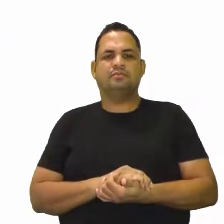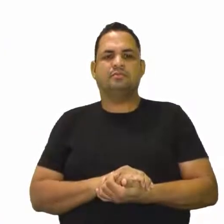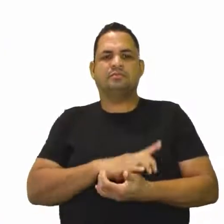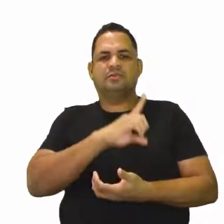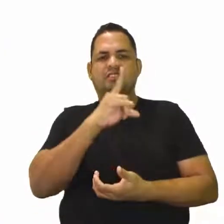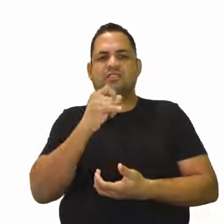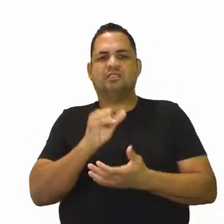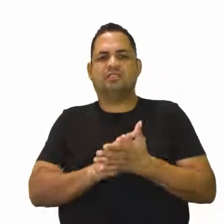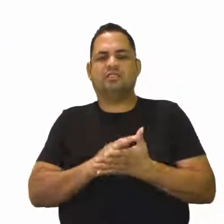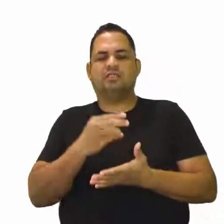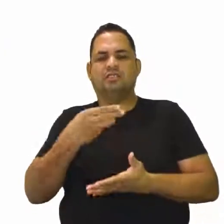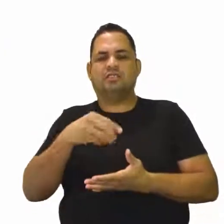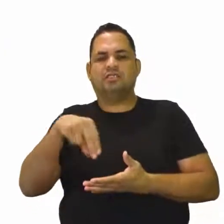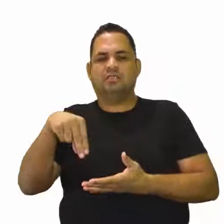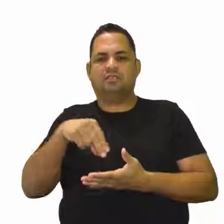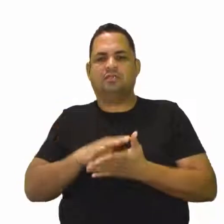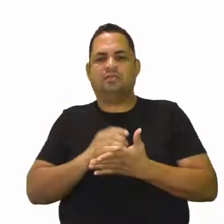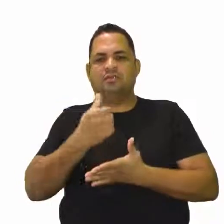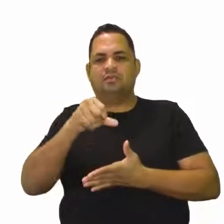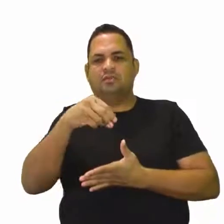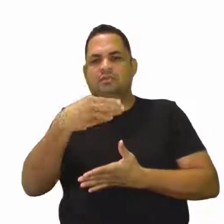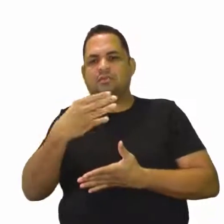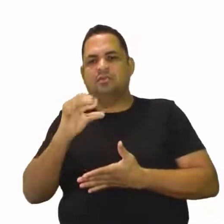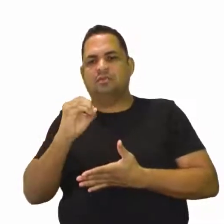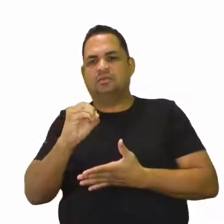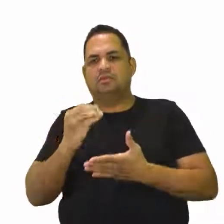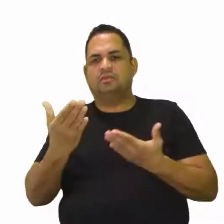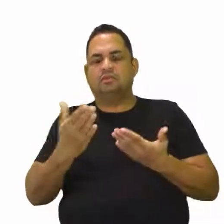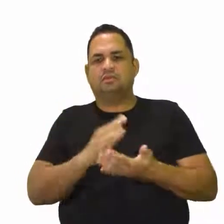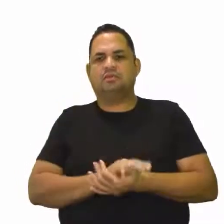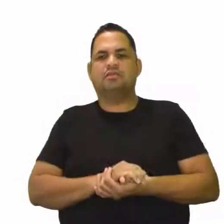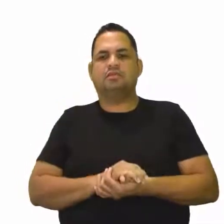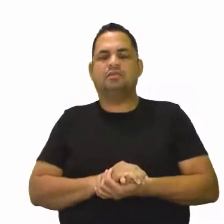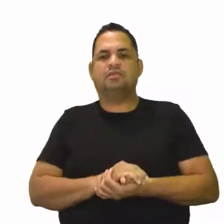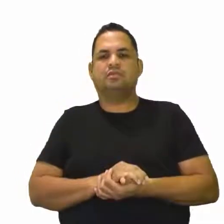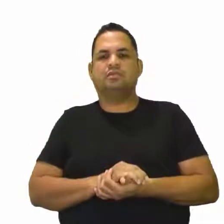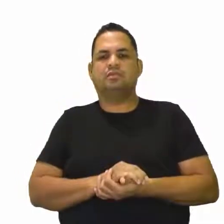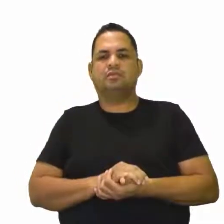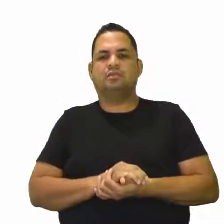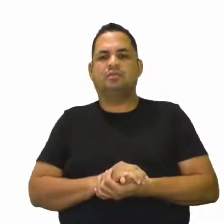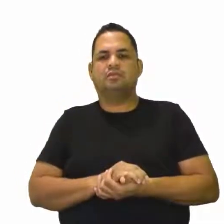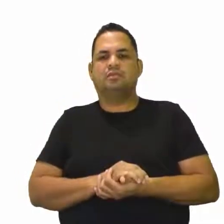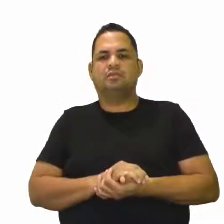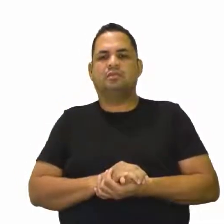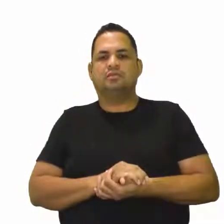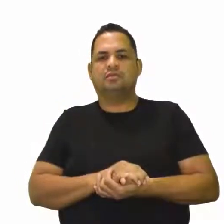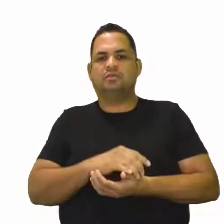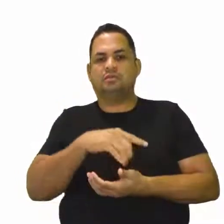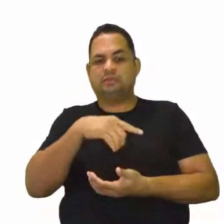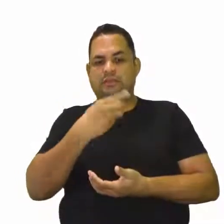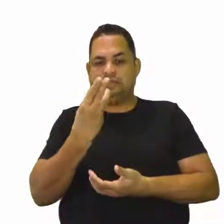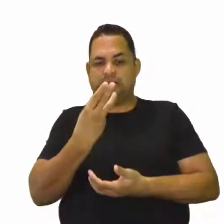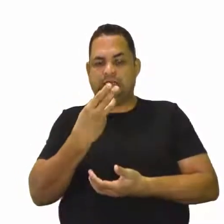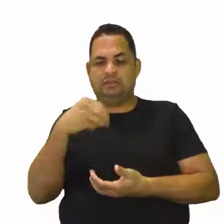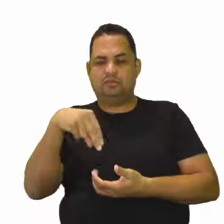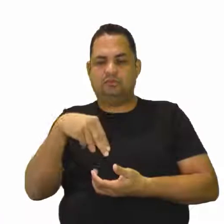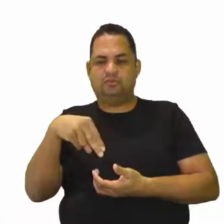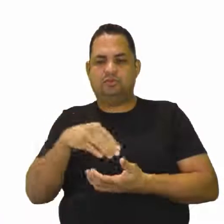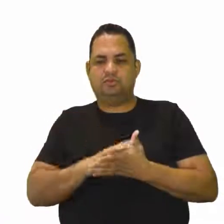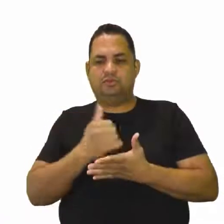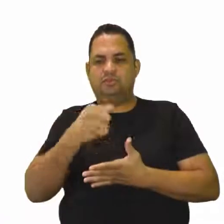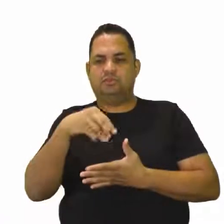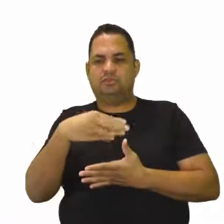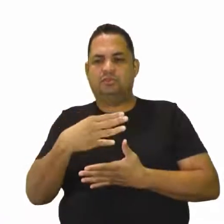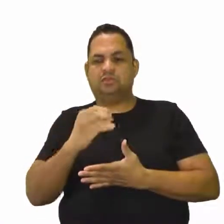Dia 3 de novembro de 1930. 3 de novembro de